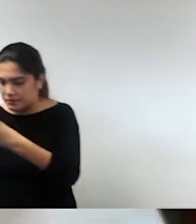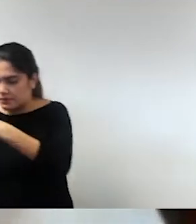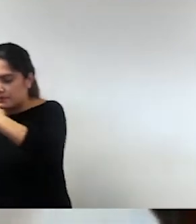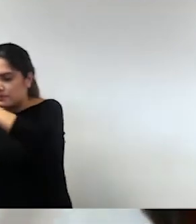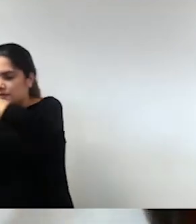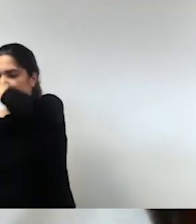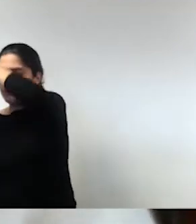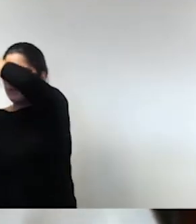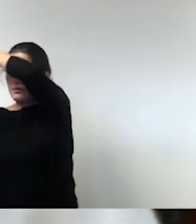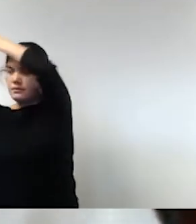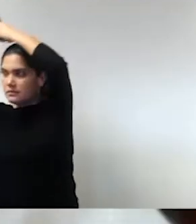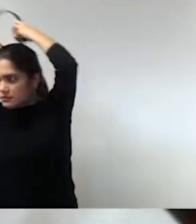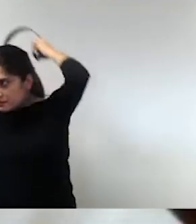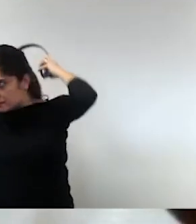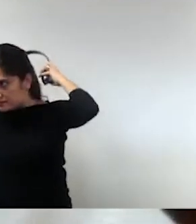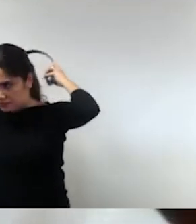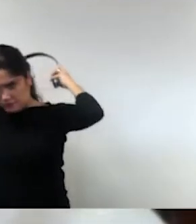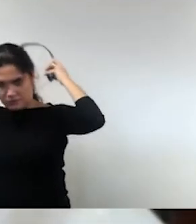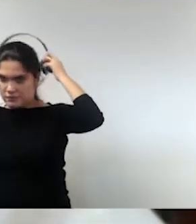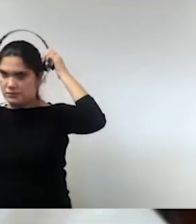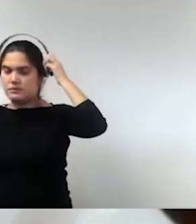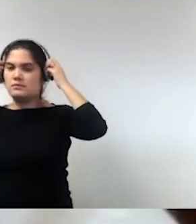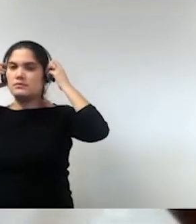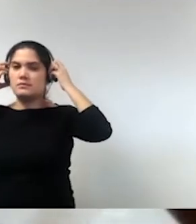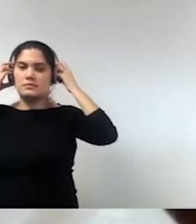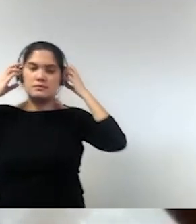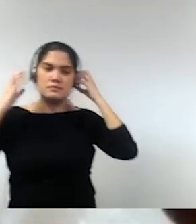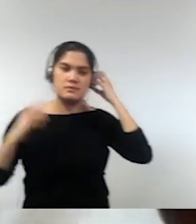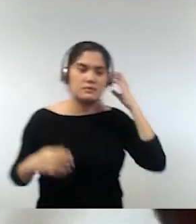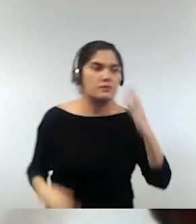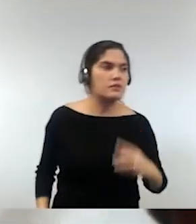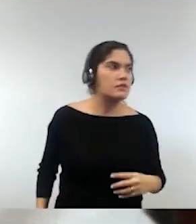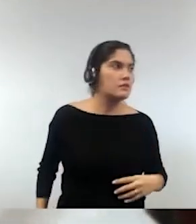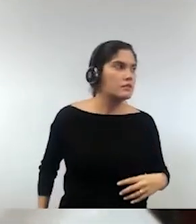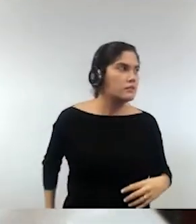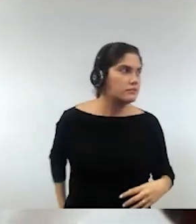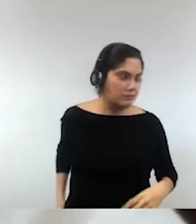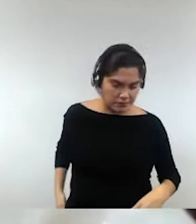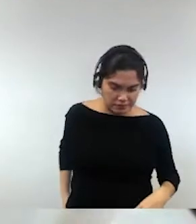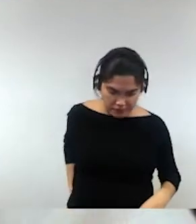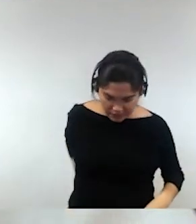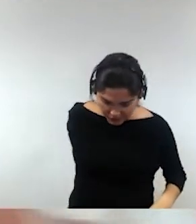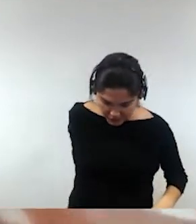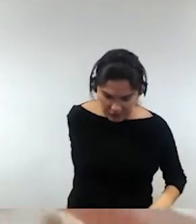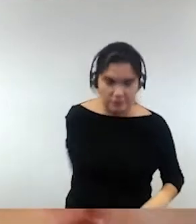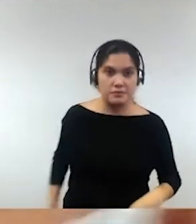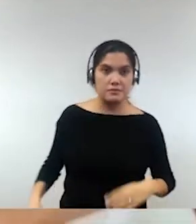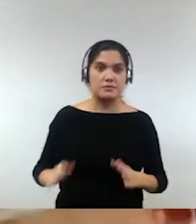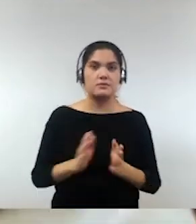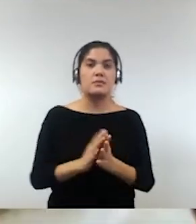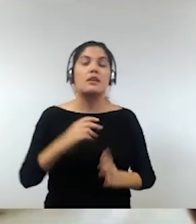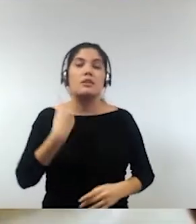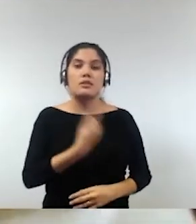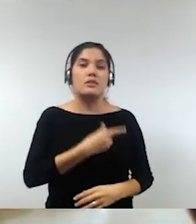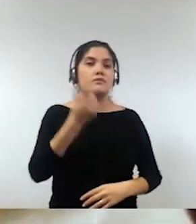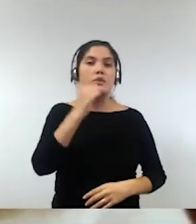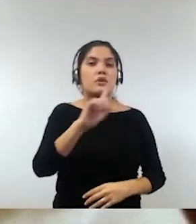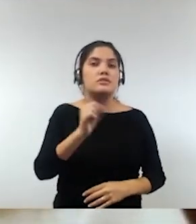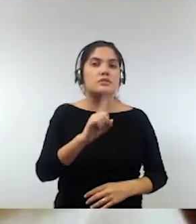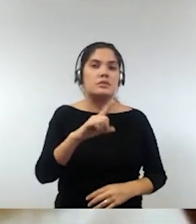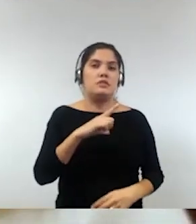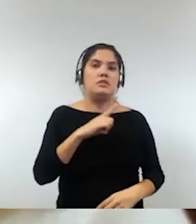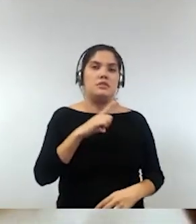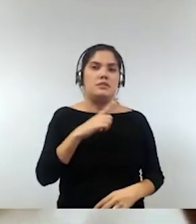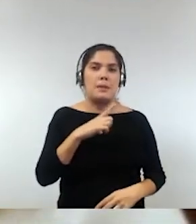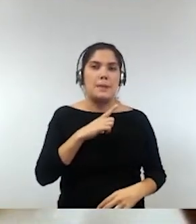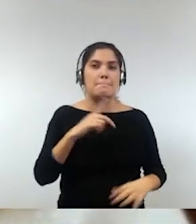nunca, deve e pode se tornar uma hipótese residual, seja naqueles casos em que não se conseguiu obter